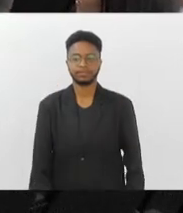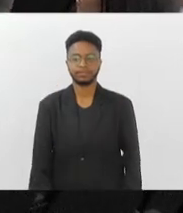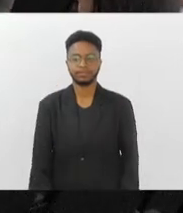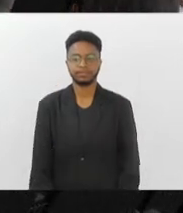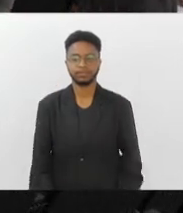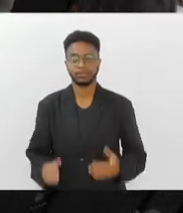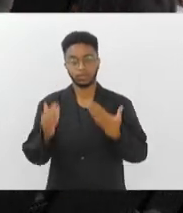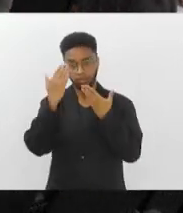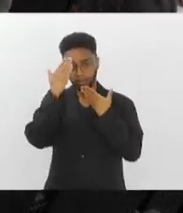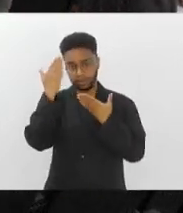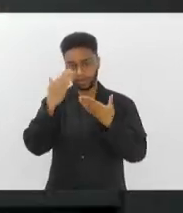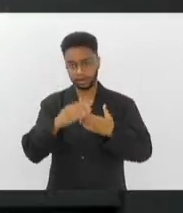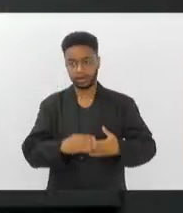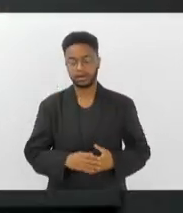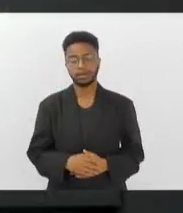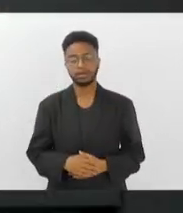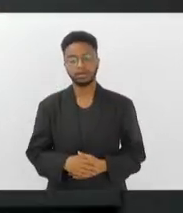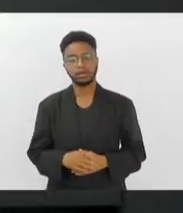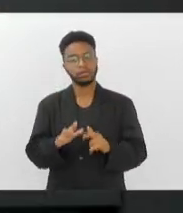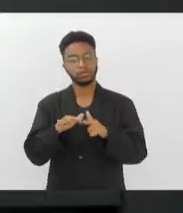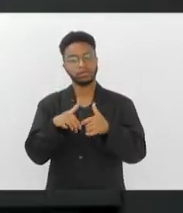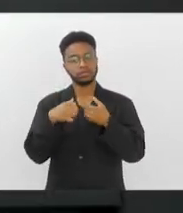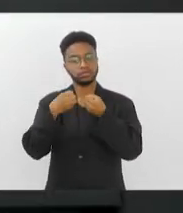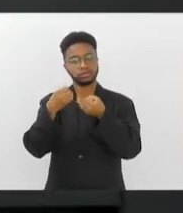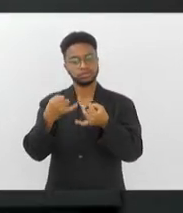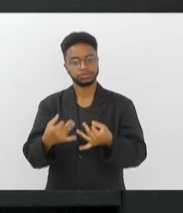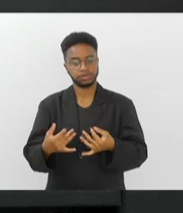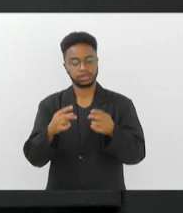Muito obrigada aí pela explanação.